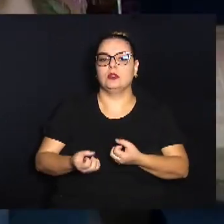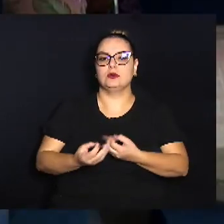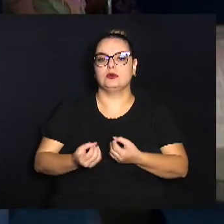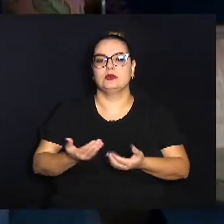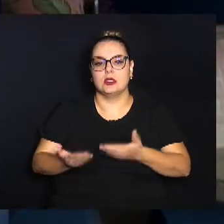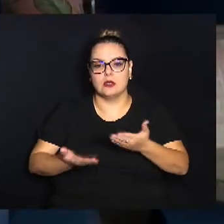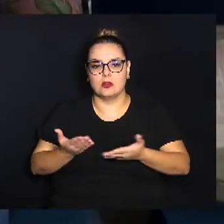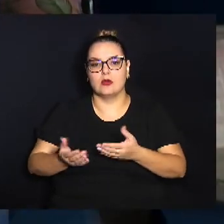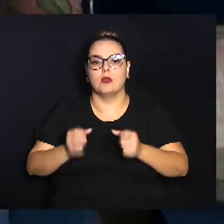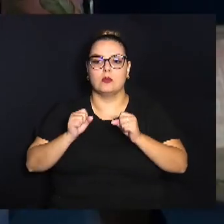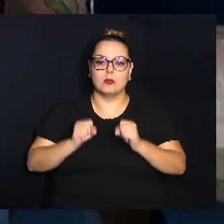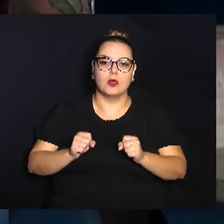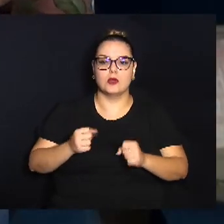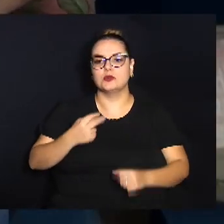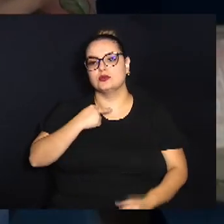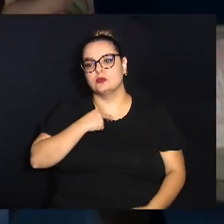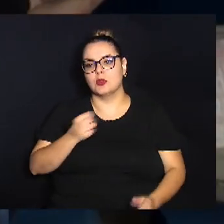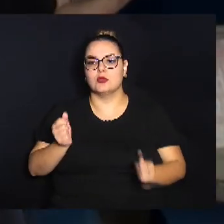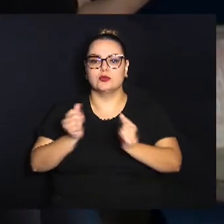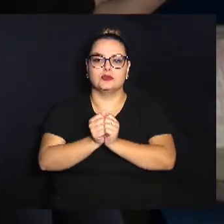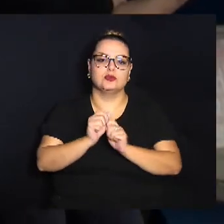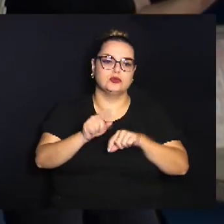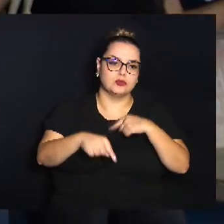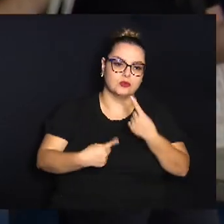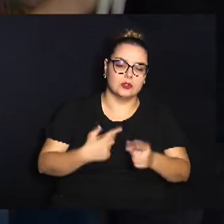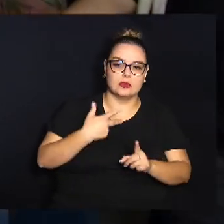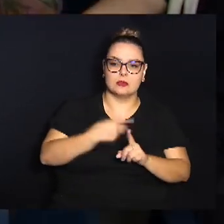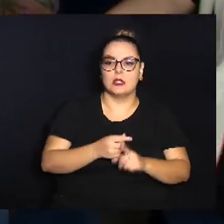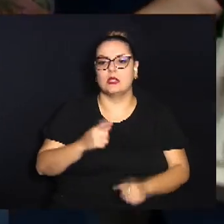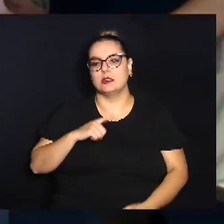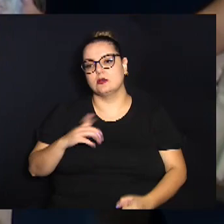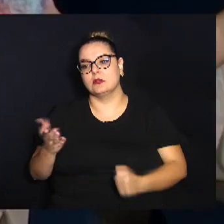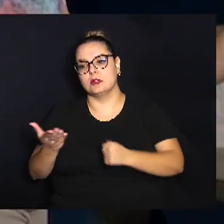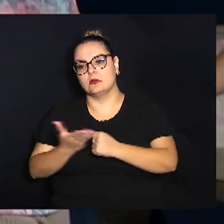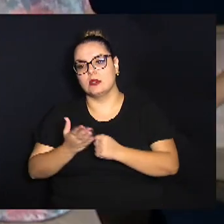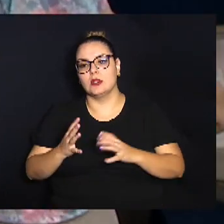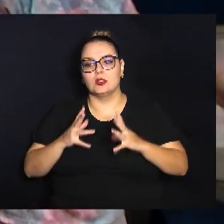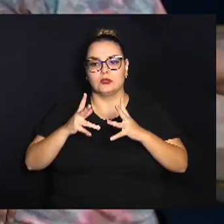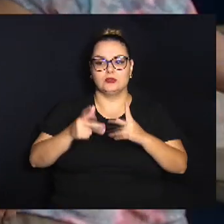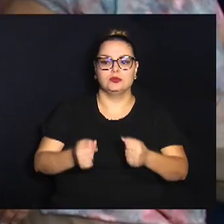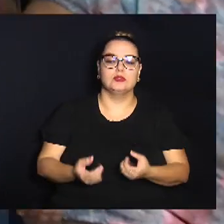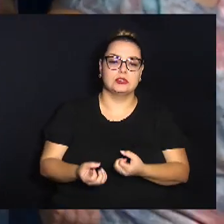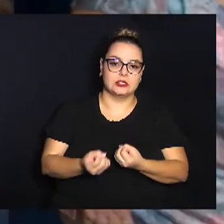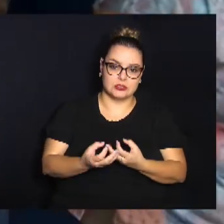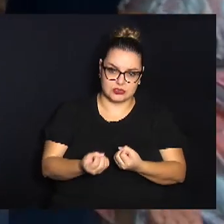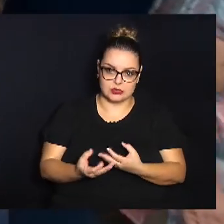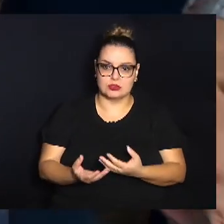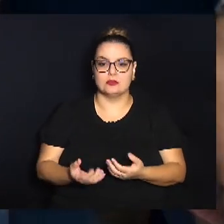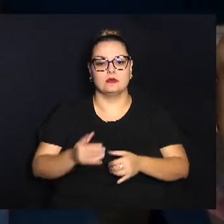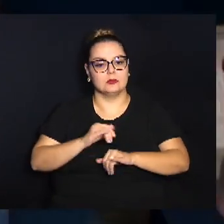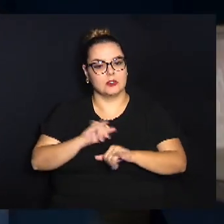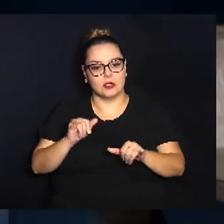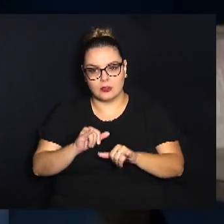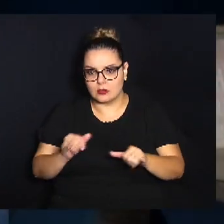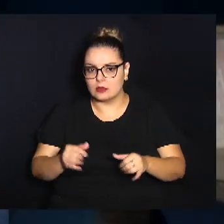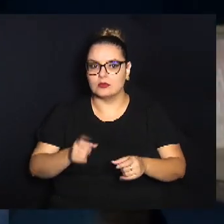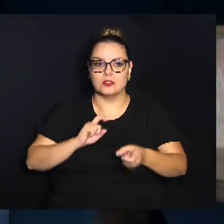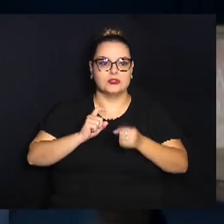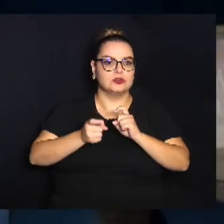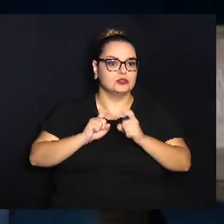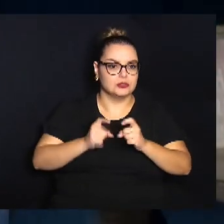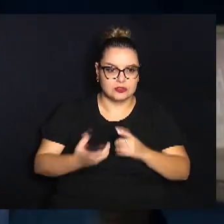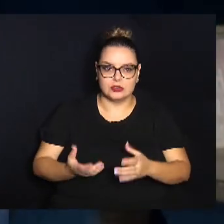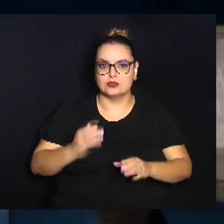cuidados, pode ou não pode tomar a vacina junto com outra, tem que ter um intervalo. Então todas essas informações são passadas por meio de reuniões, por meio